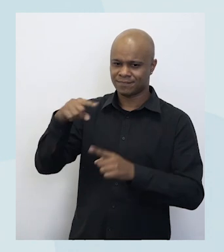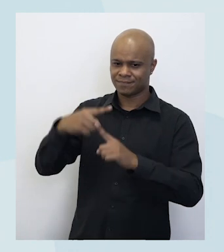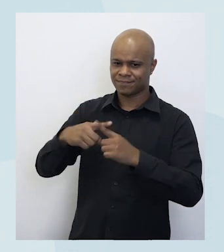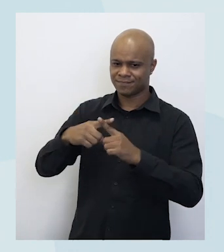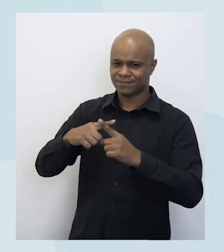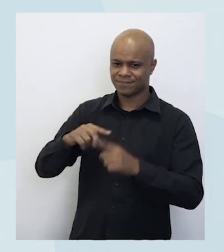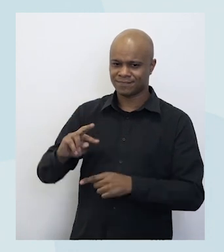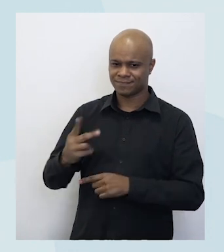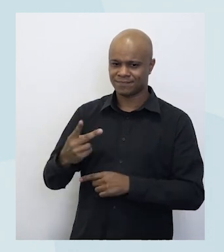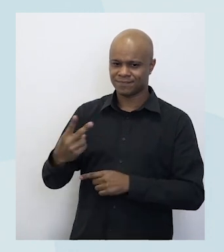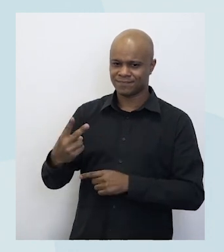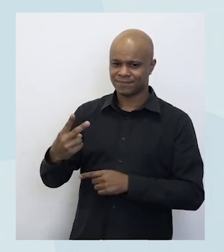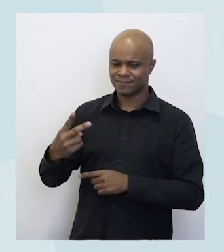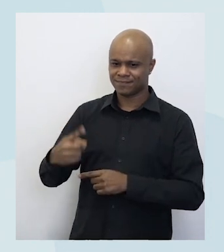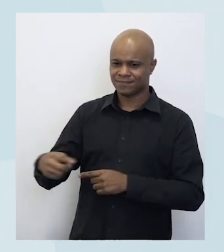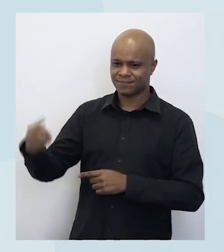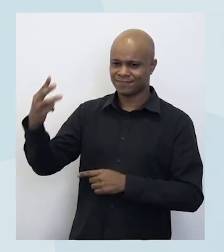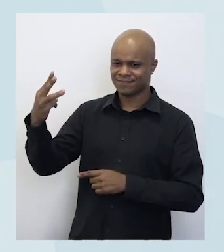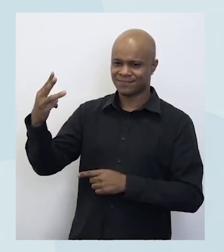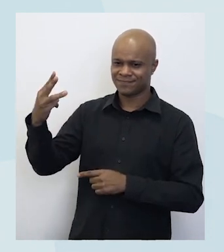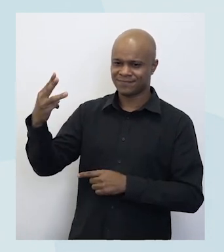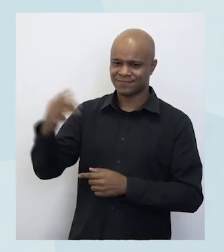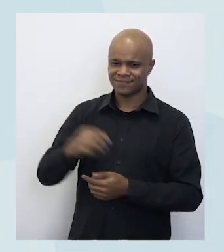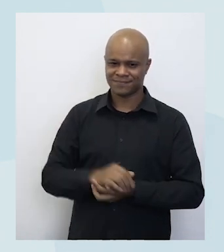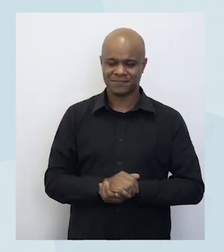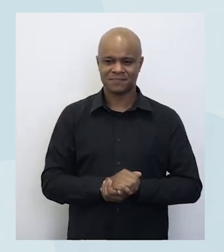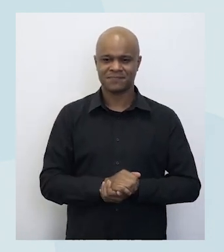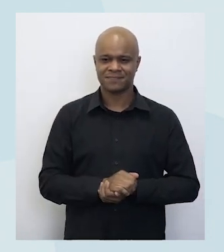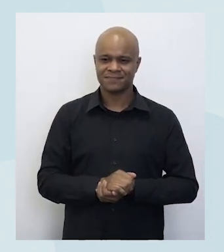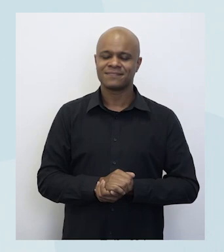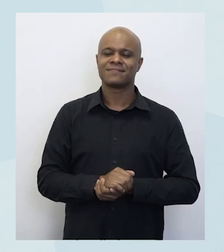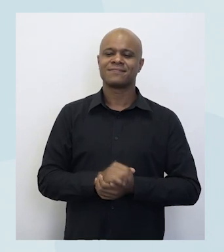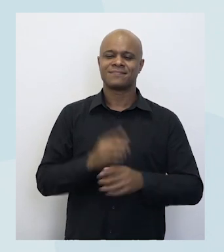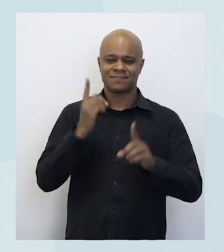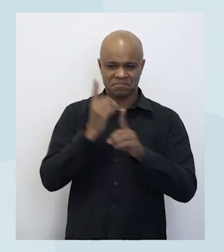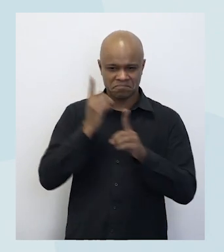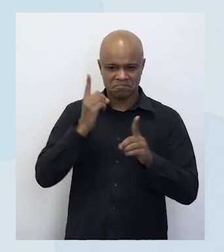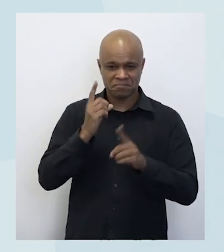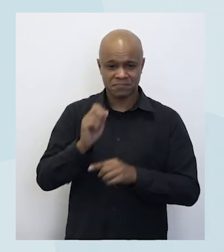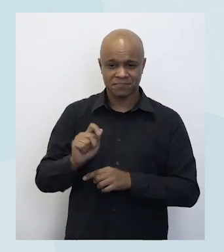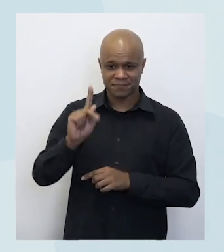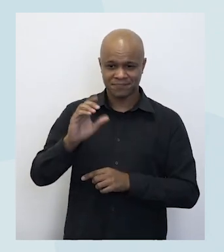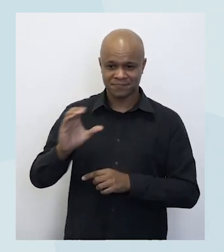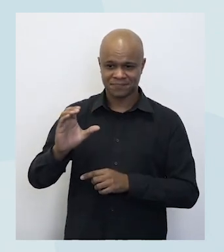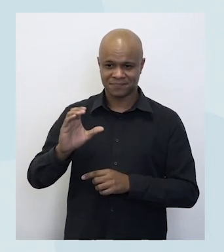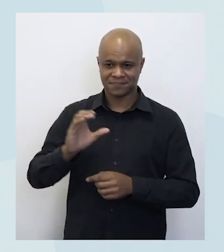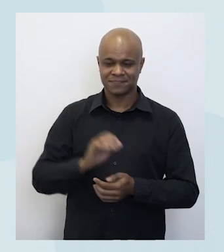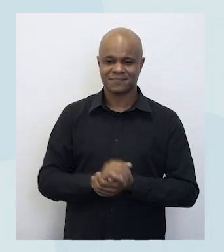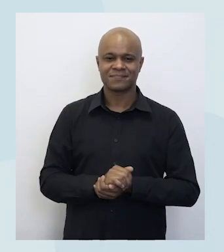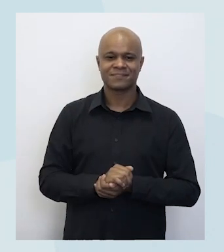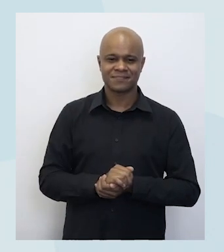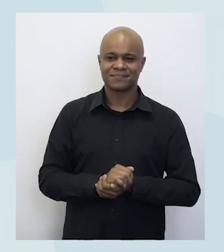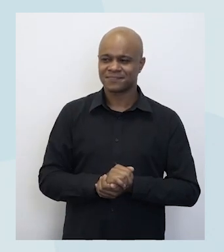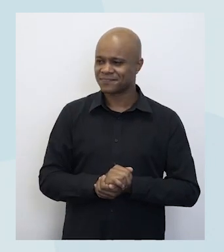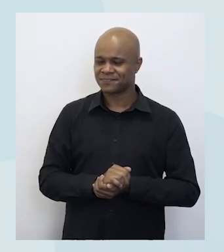concentração do H2 elevado ao cubo. Aí eu acho o valor do KC, ok? Para isso, eu